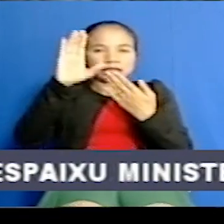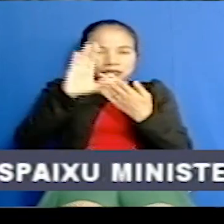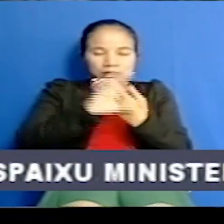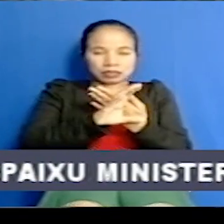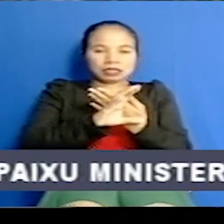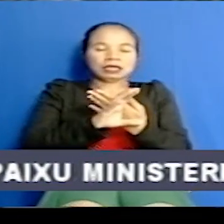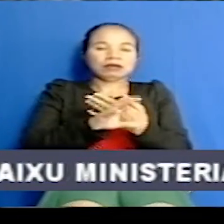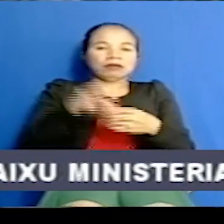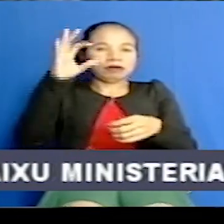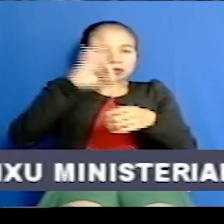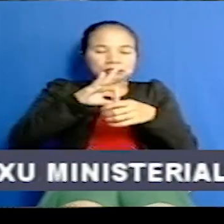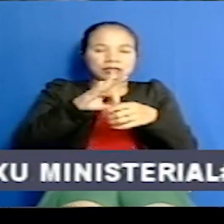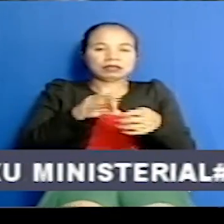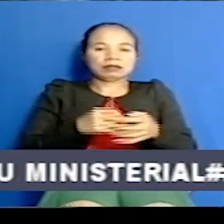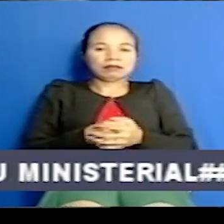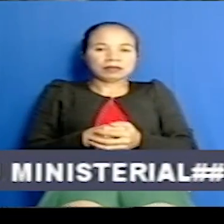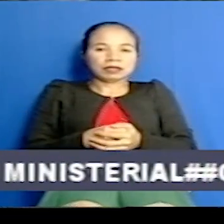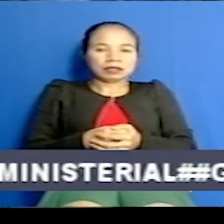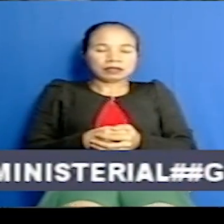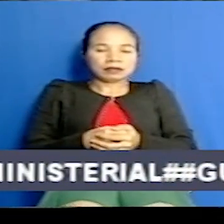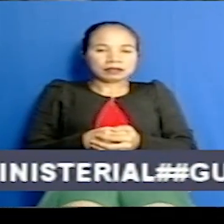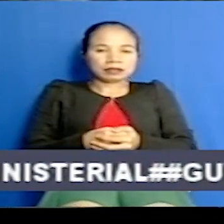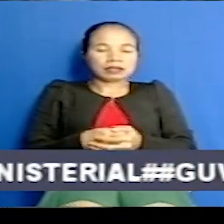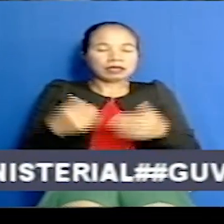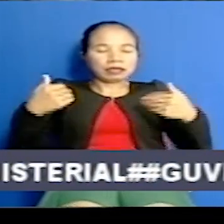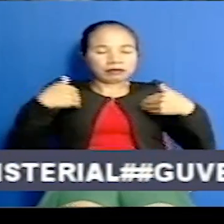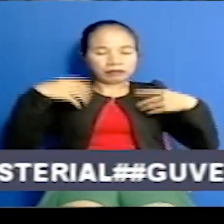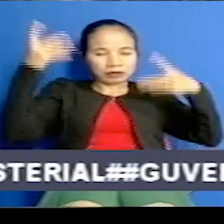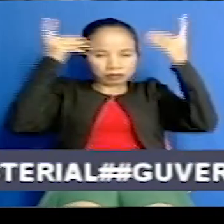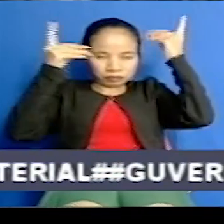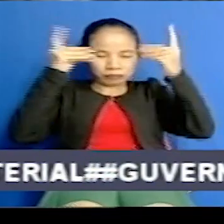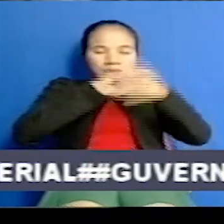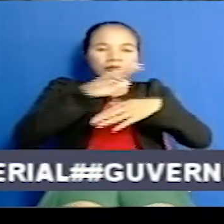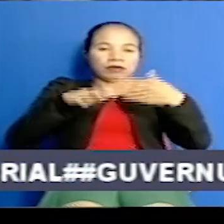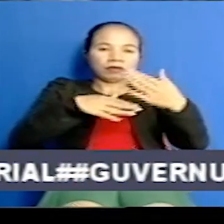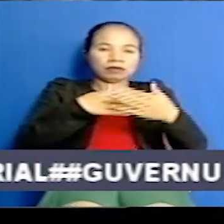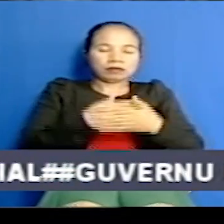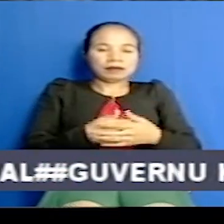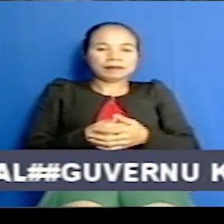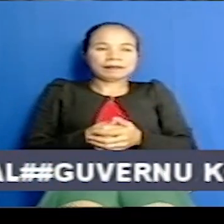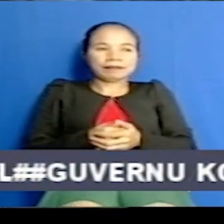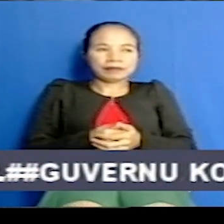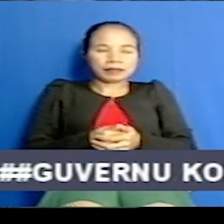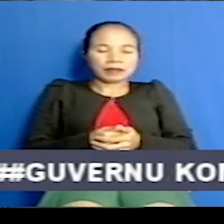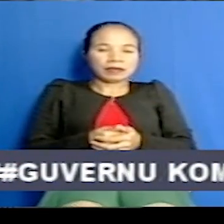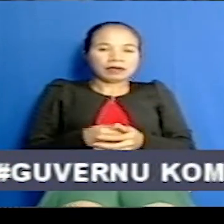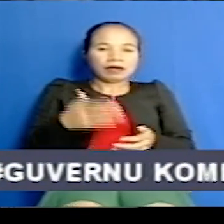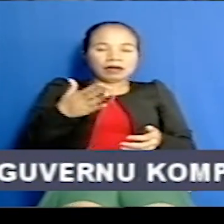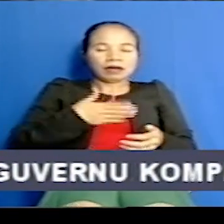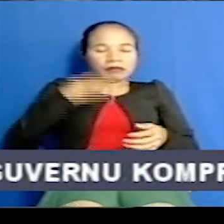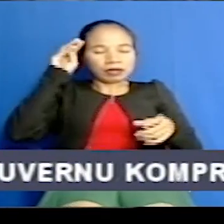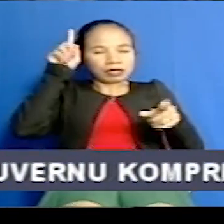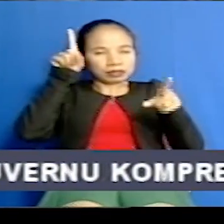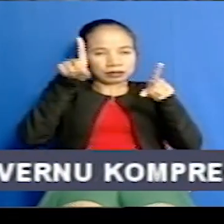que tratar uma reforma nela. Sem dúvida que se o todo a União, a Belia, a União Alintau, a União Alinduolo,